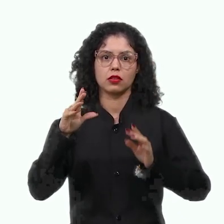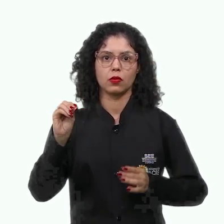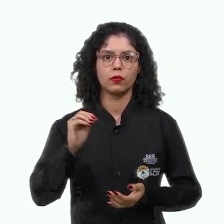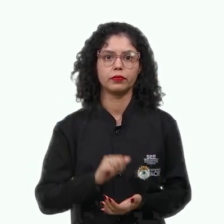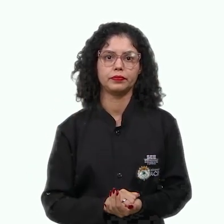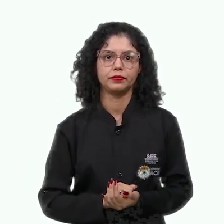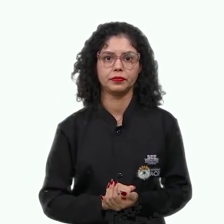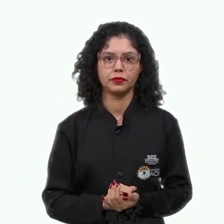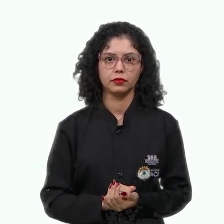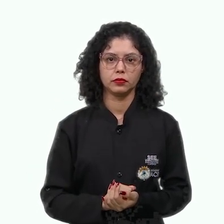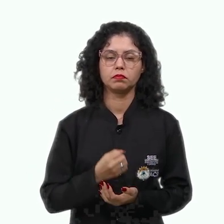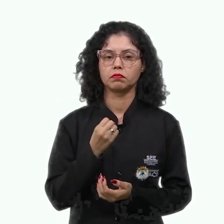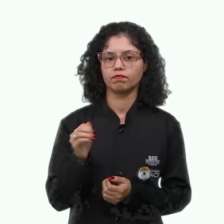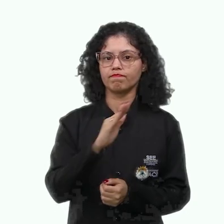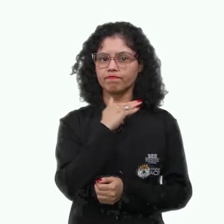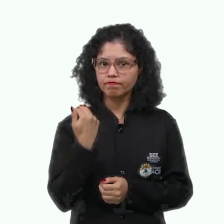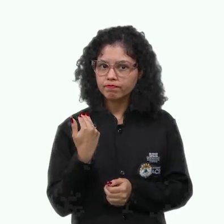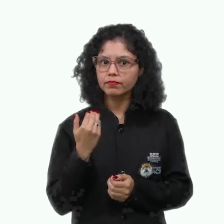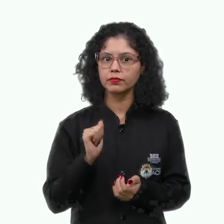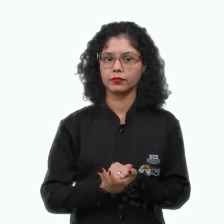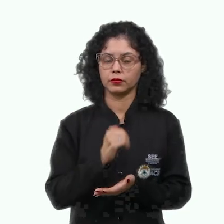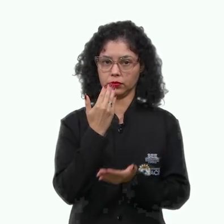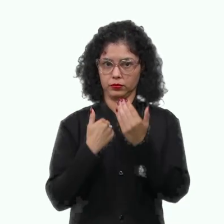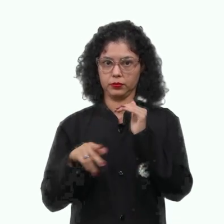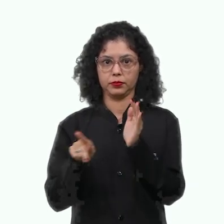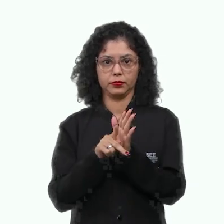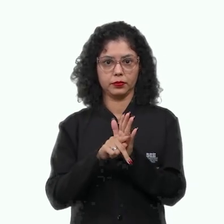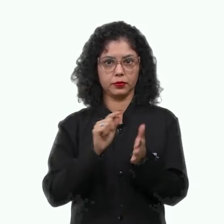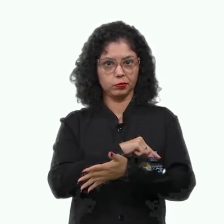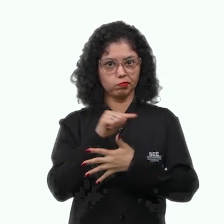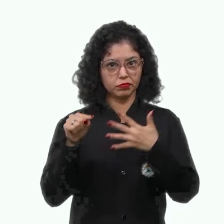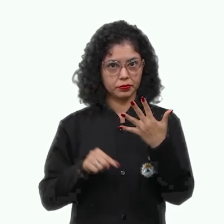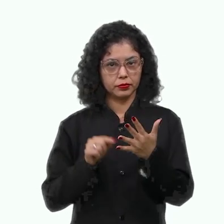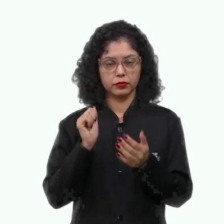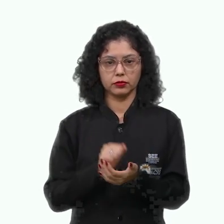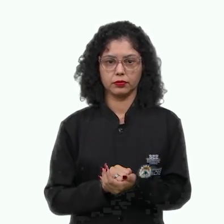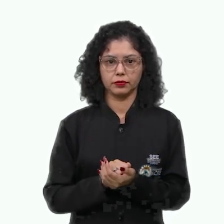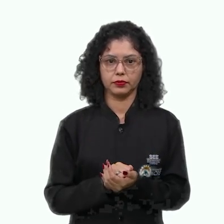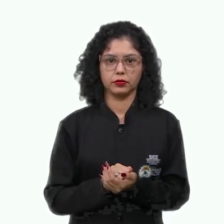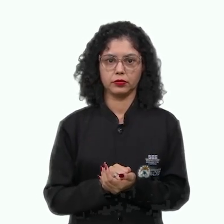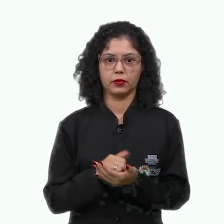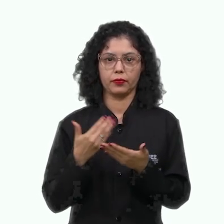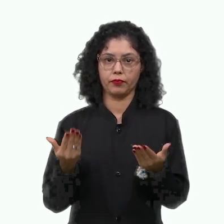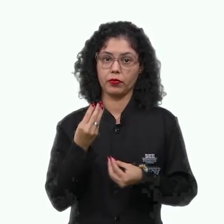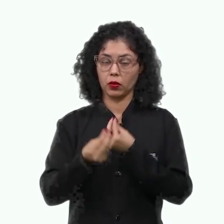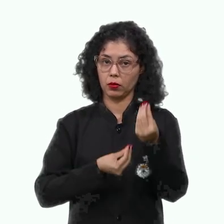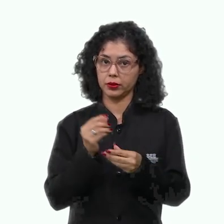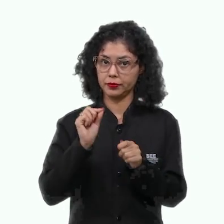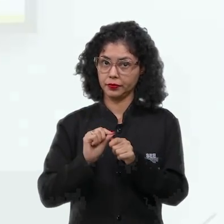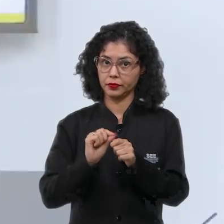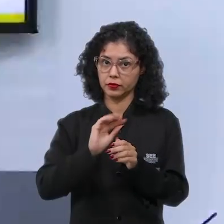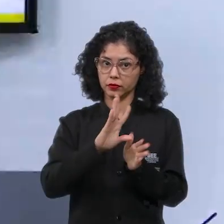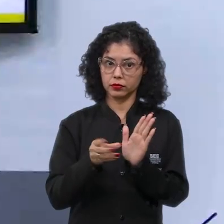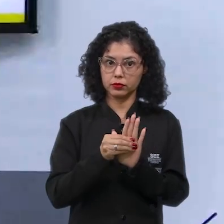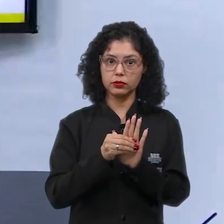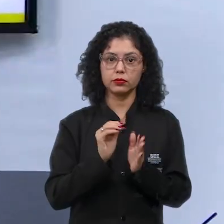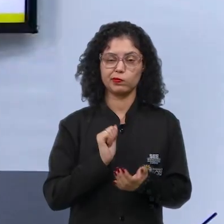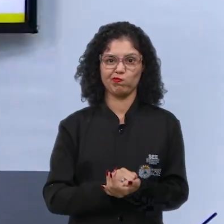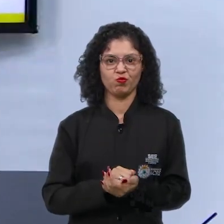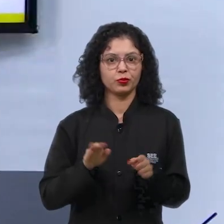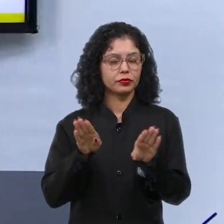que foi morto, né? Foi se alimentado ali, tem vários tipos de esporos. E como é que é feita a aplicação desse